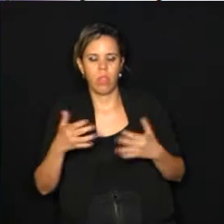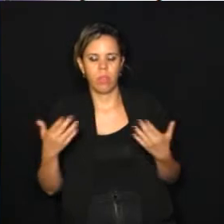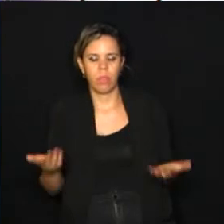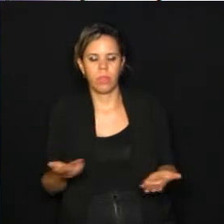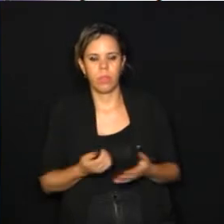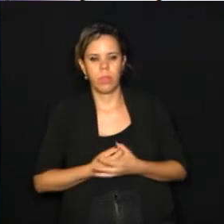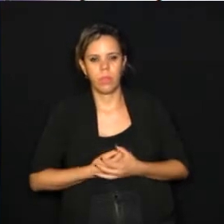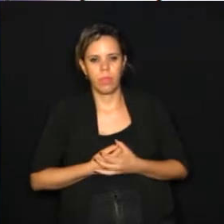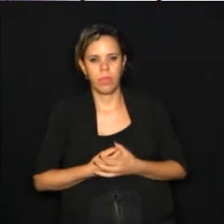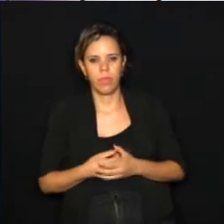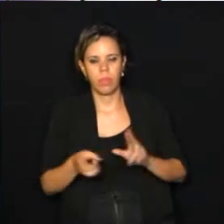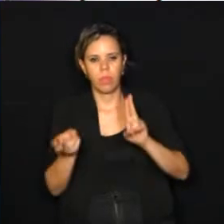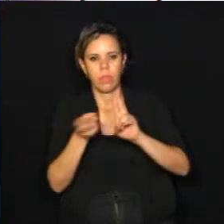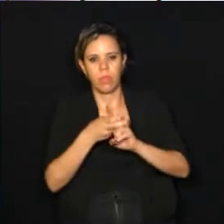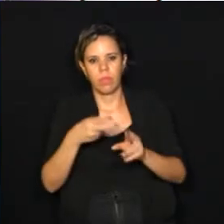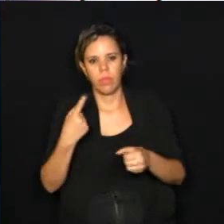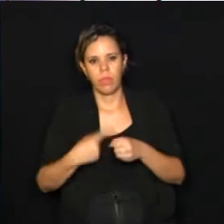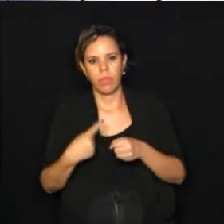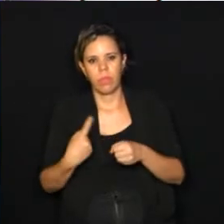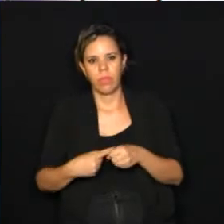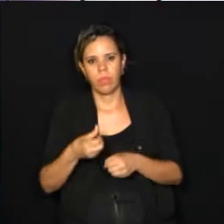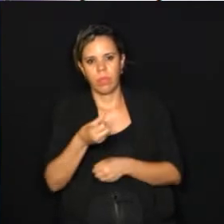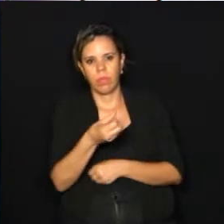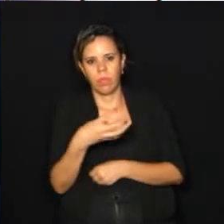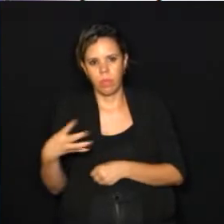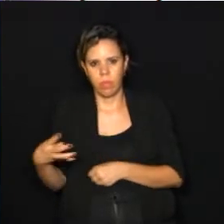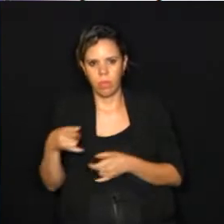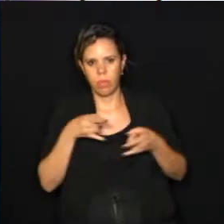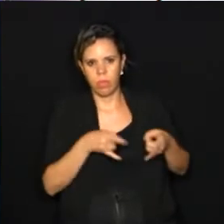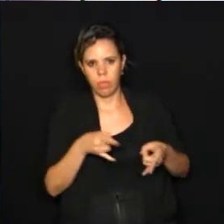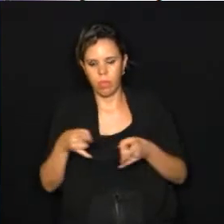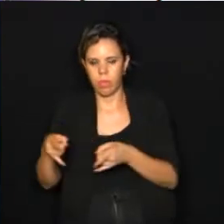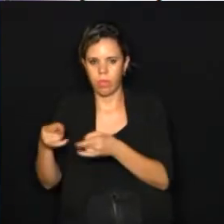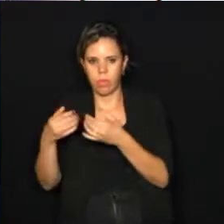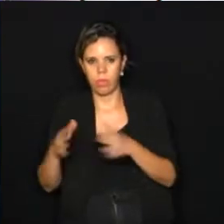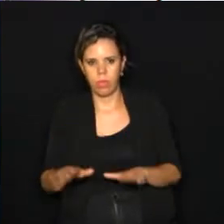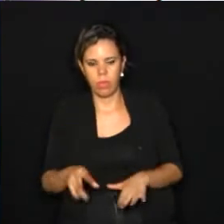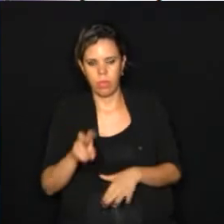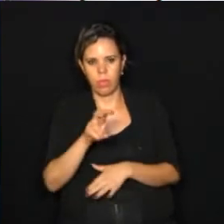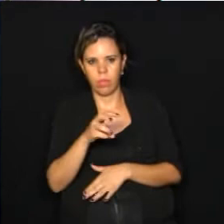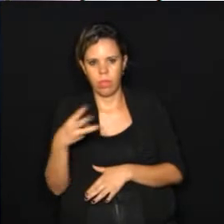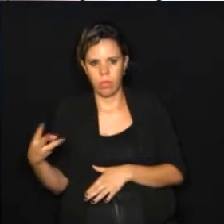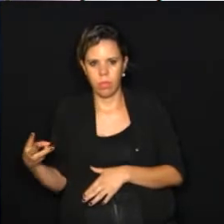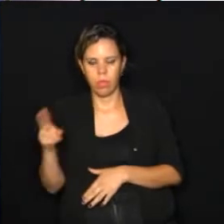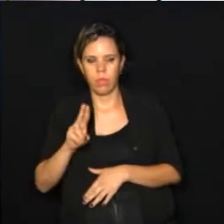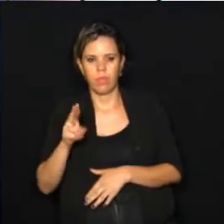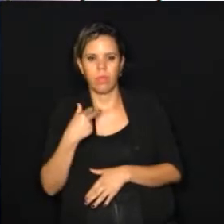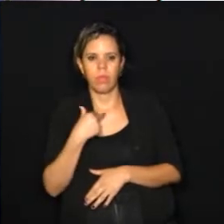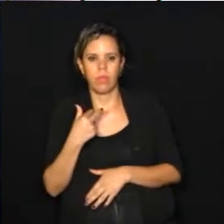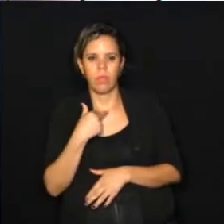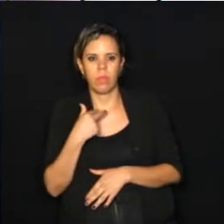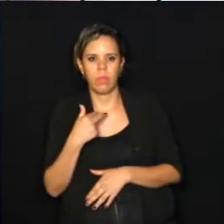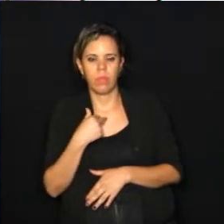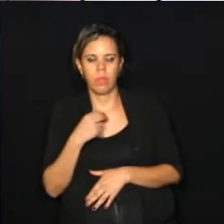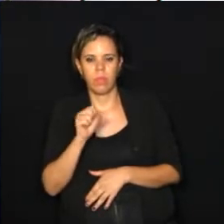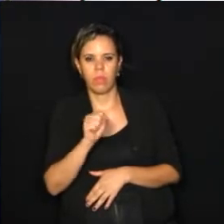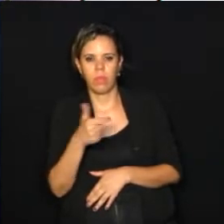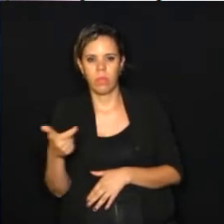olha, no SUS municipal, 64 leitos disponíveis, 53 ocupados, uma taxa de